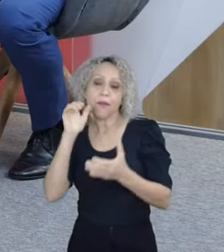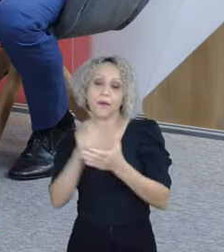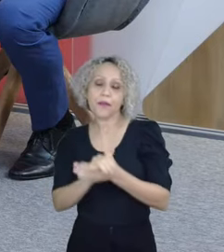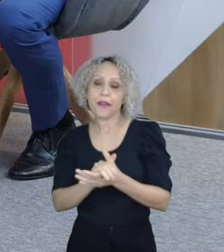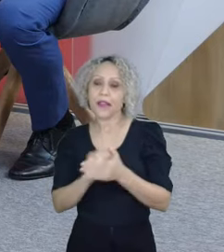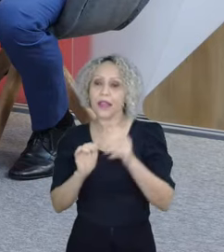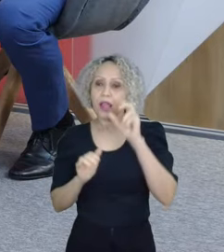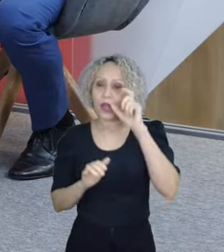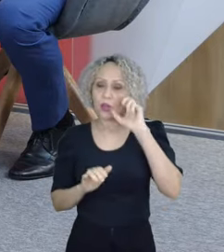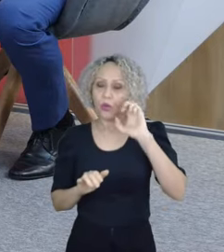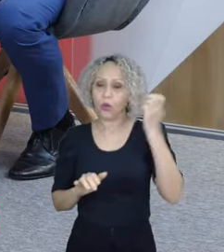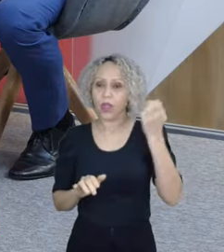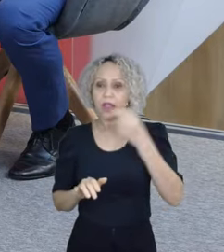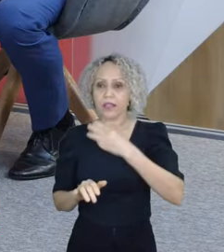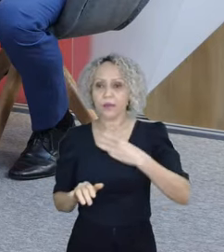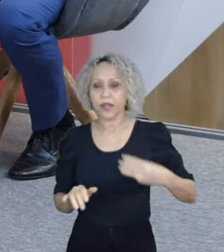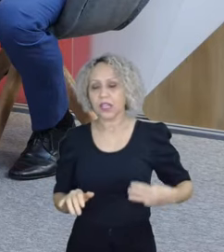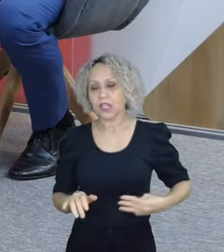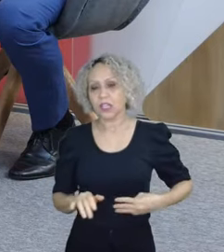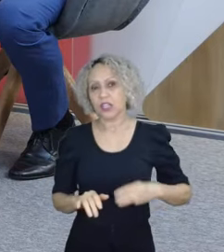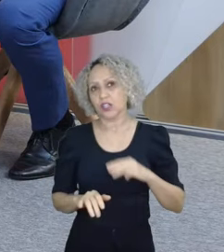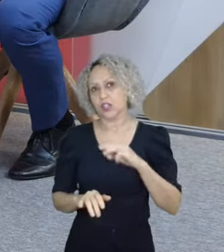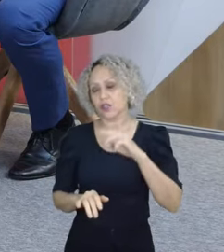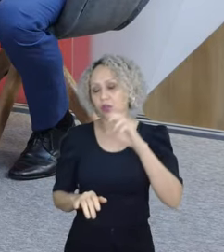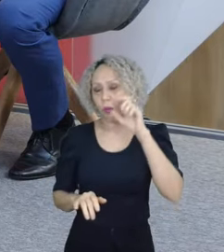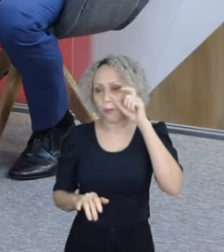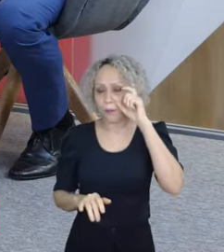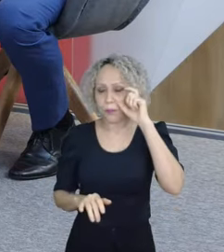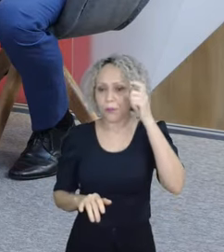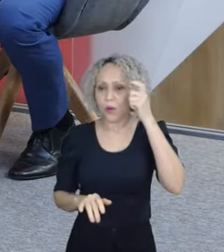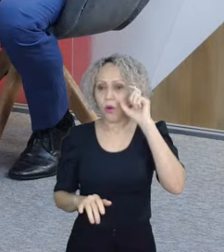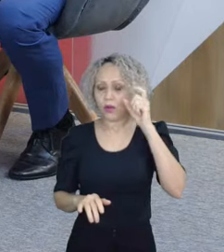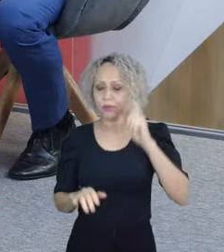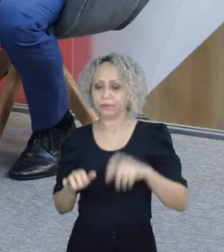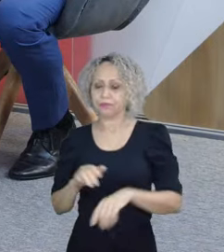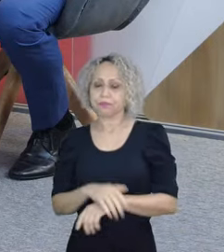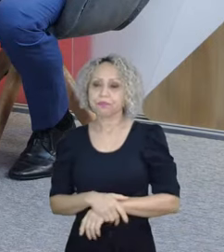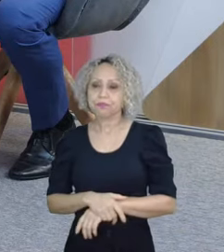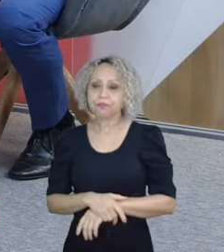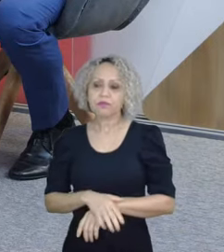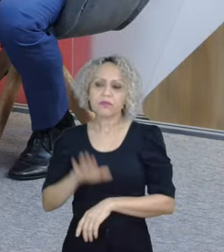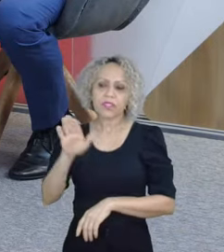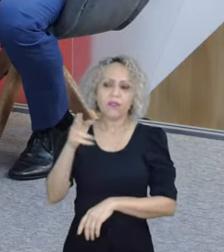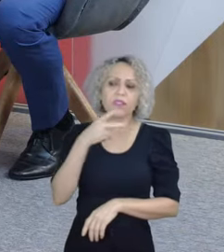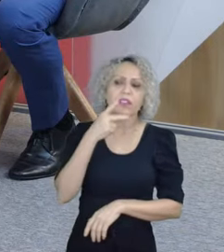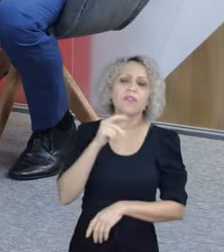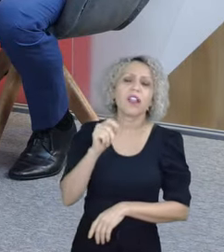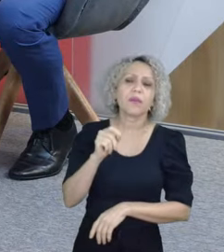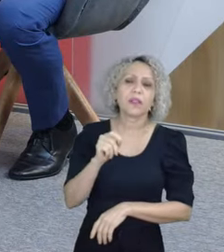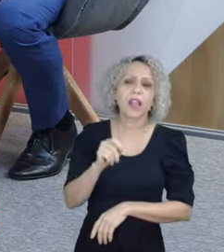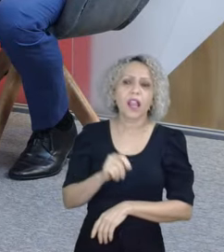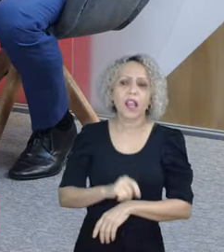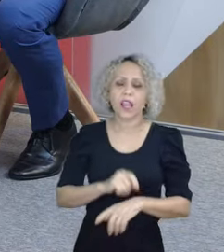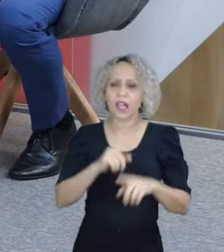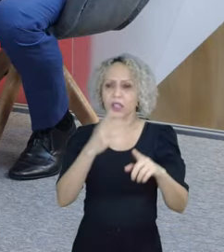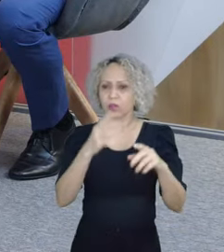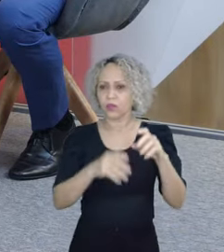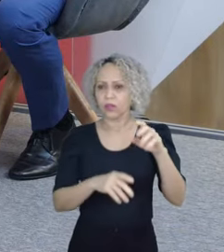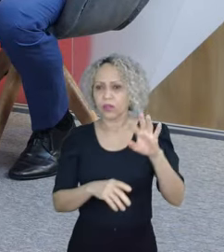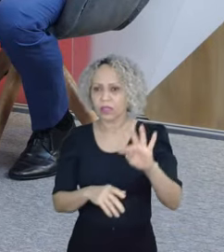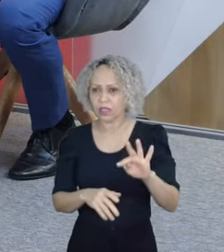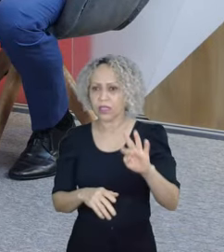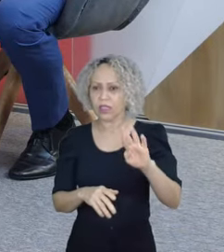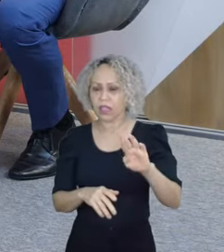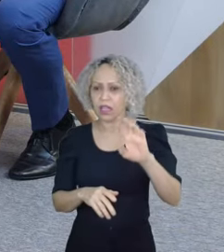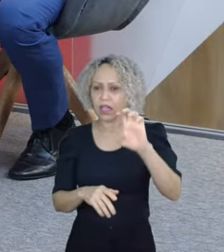você comentar, deputado, o resultado lá no TRE do Paraná, né? Por 5-2, o tribunal decidiu contra